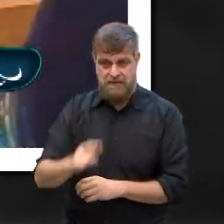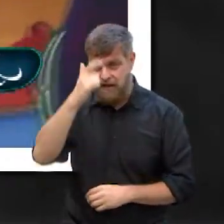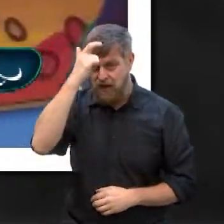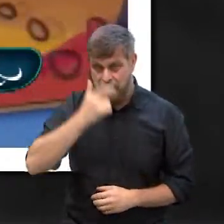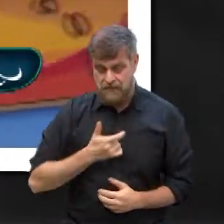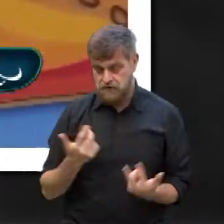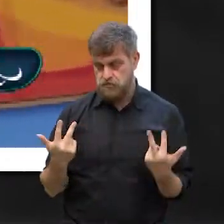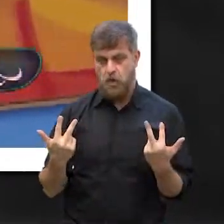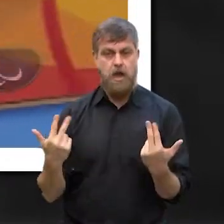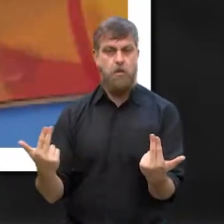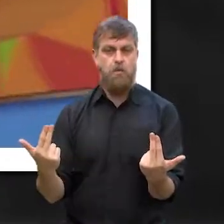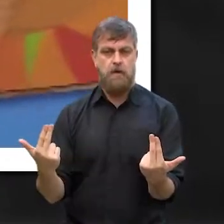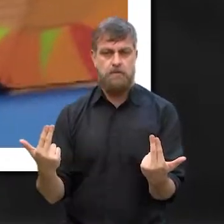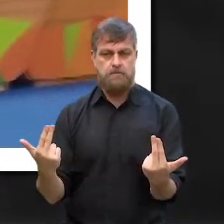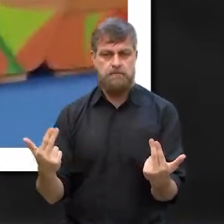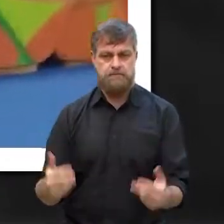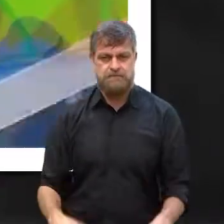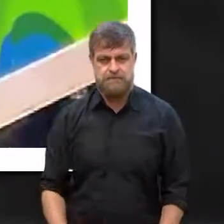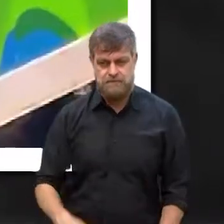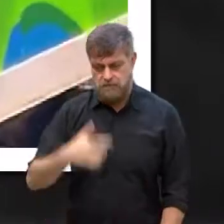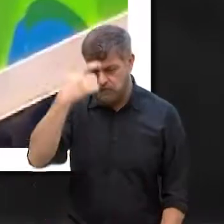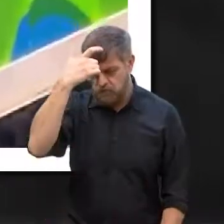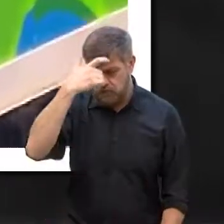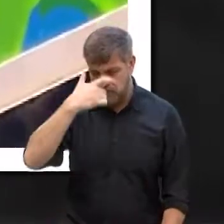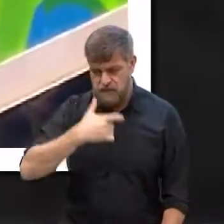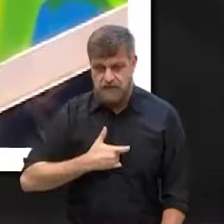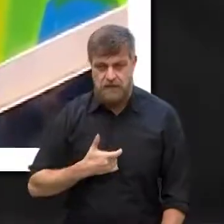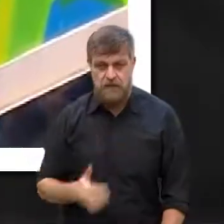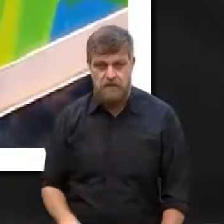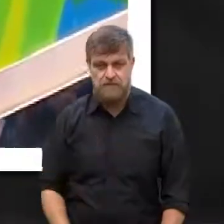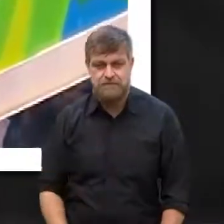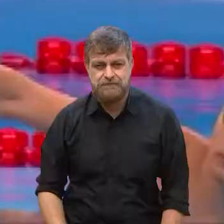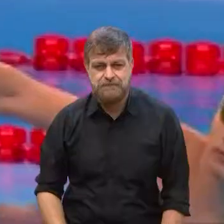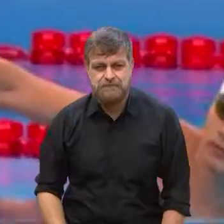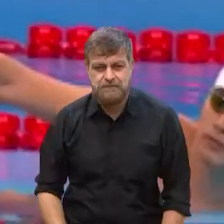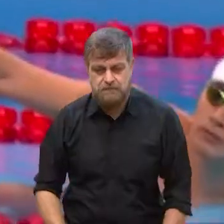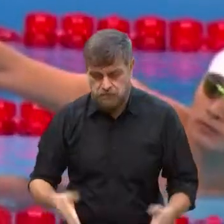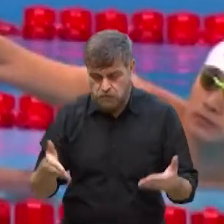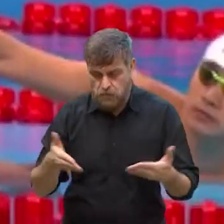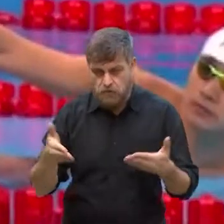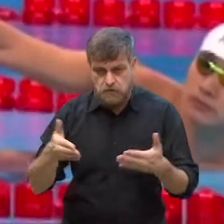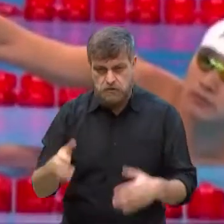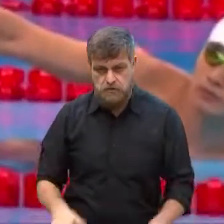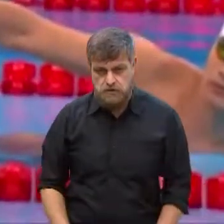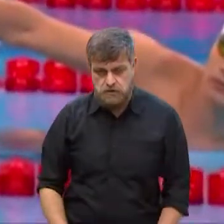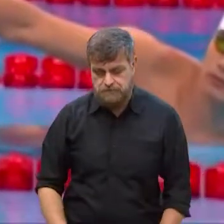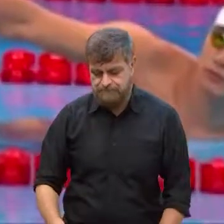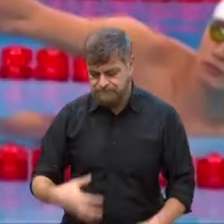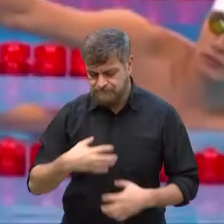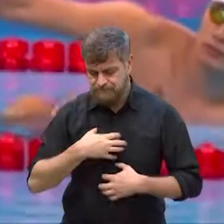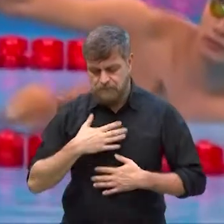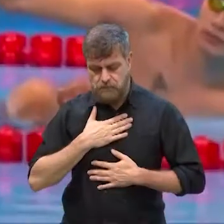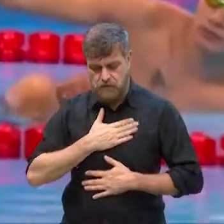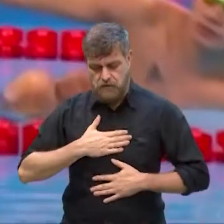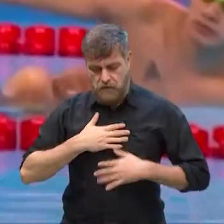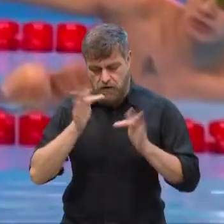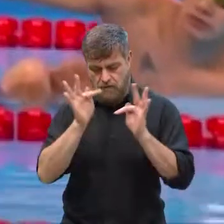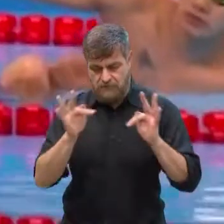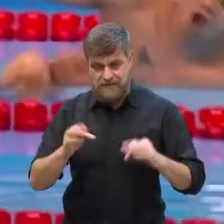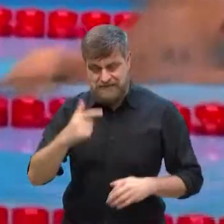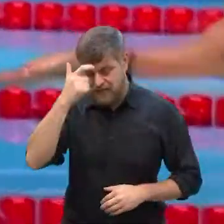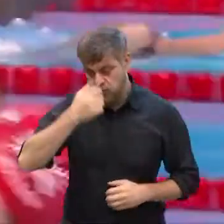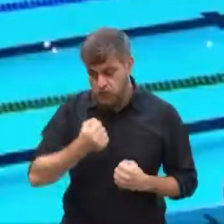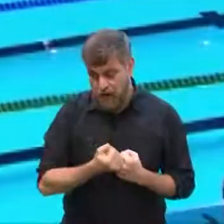atleta. Eu estou simplesmente hoje ajudando e fico extremamente feliz com isso,